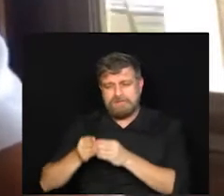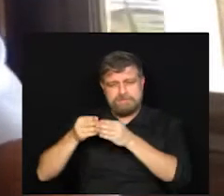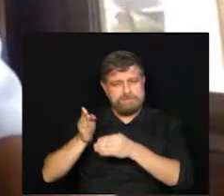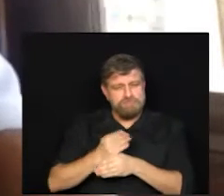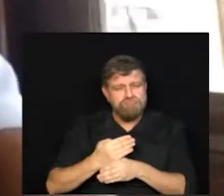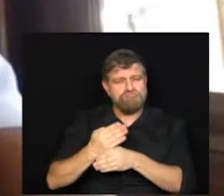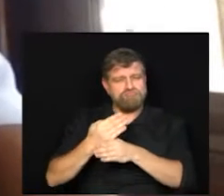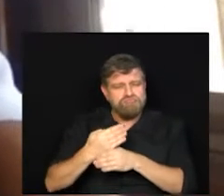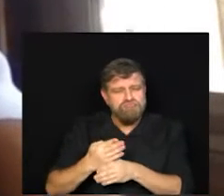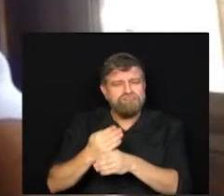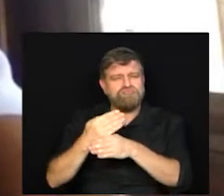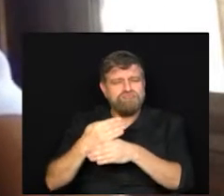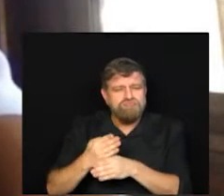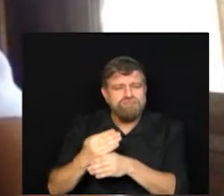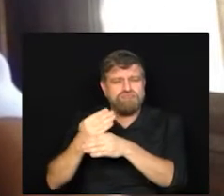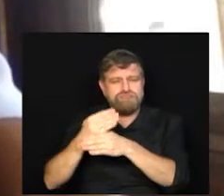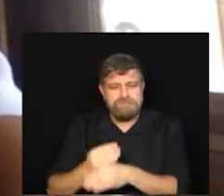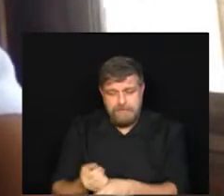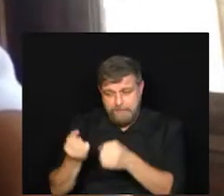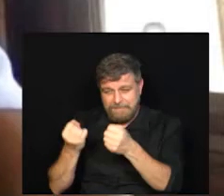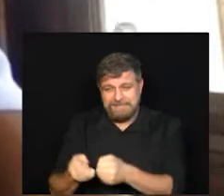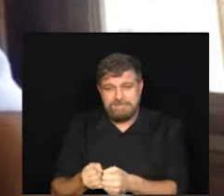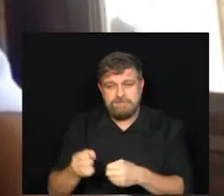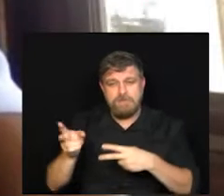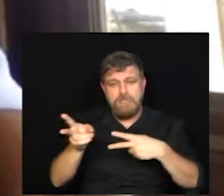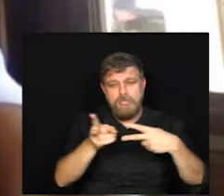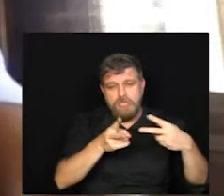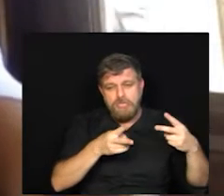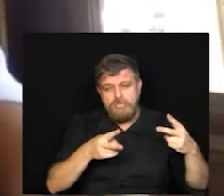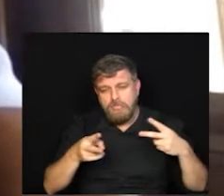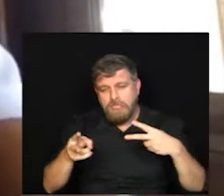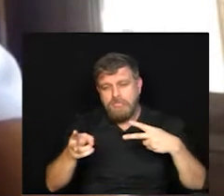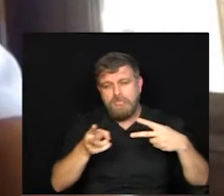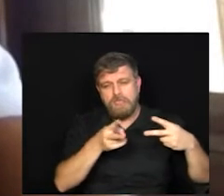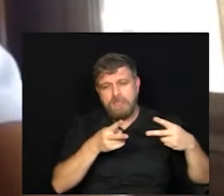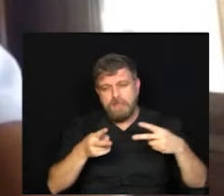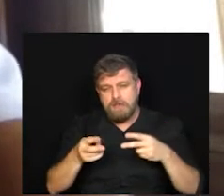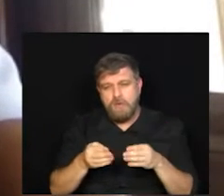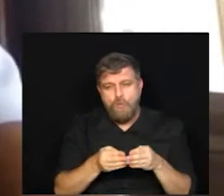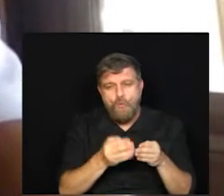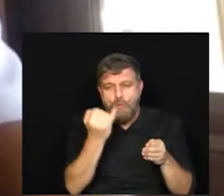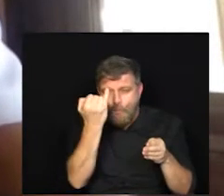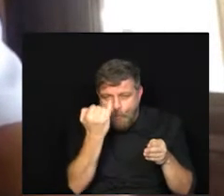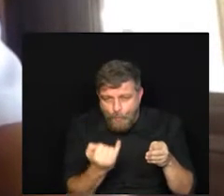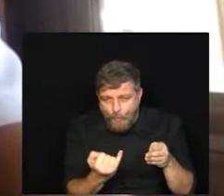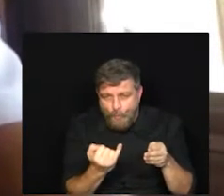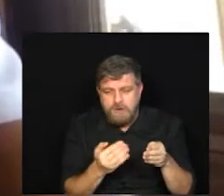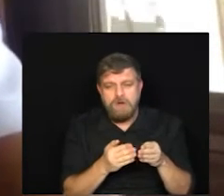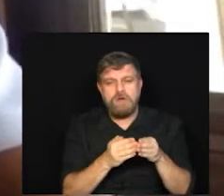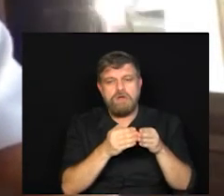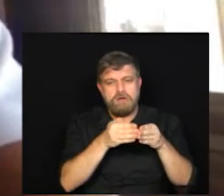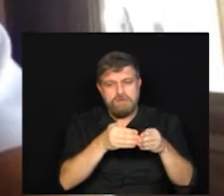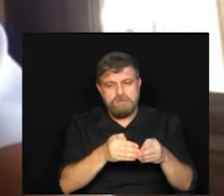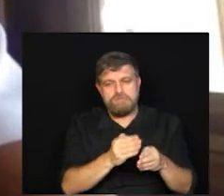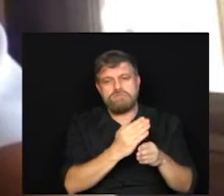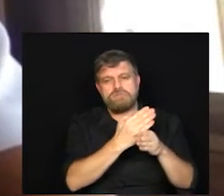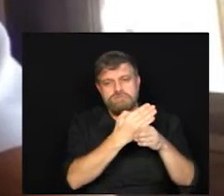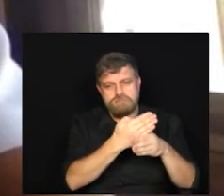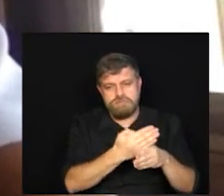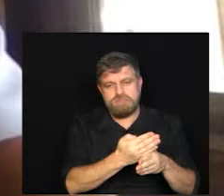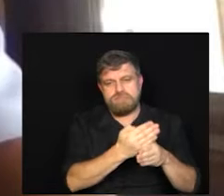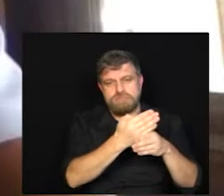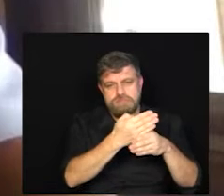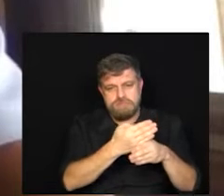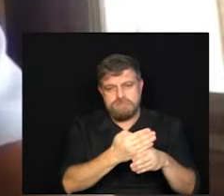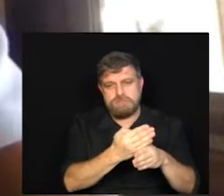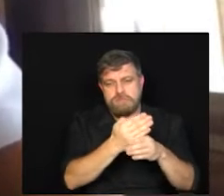preparada e mais pesada, um lugar de vento mais fraco, a pessoa vai mais leve, depende muito. Então, a gente vai dosando